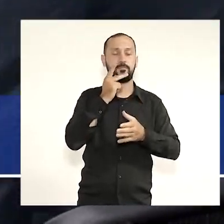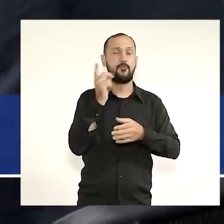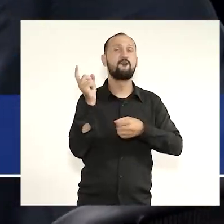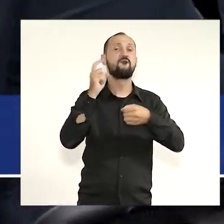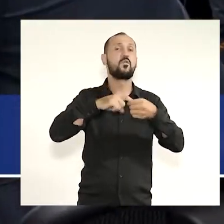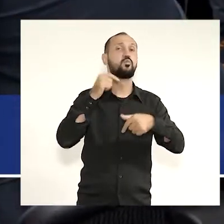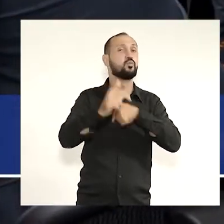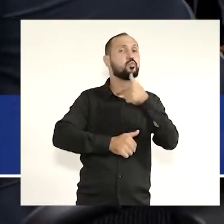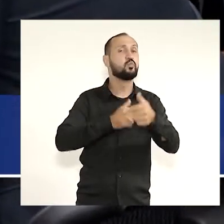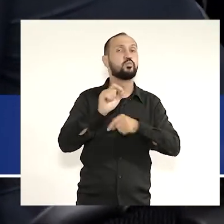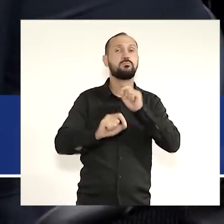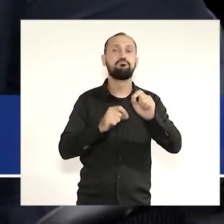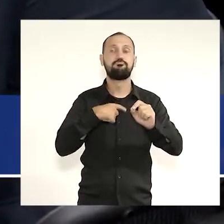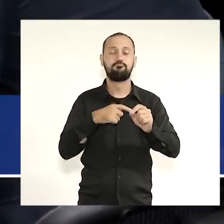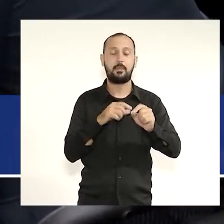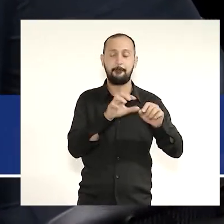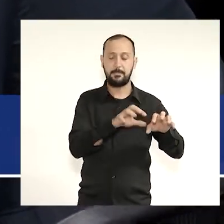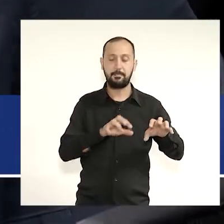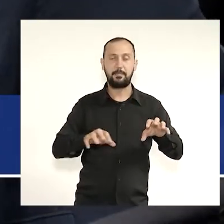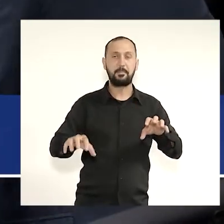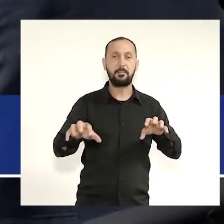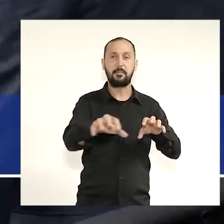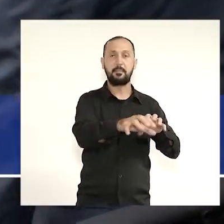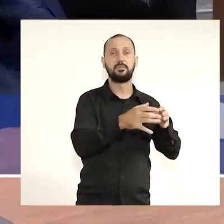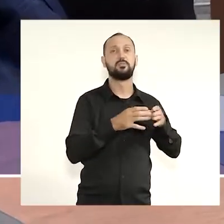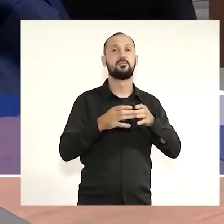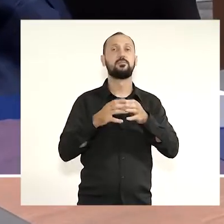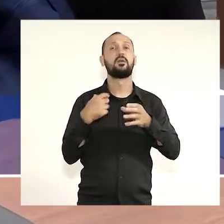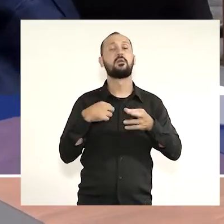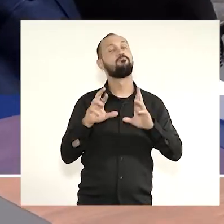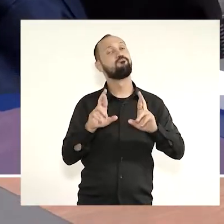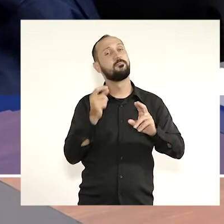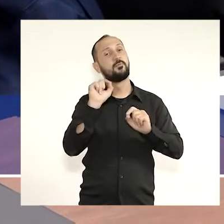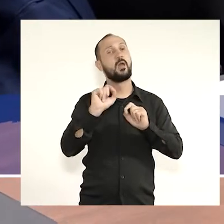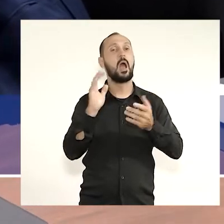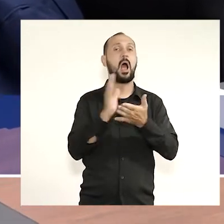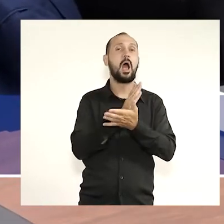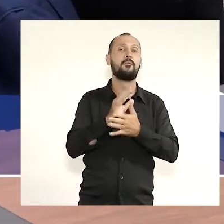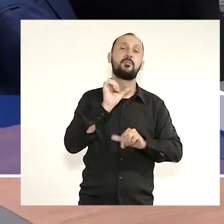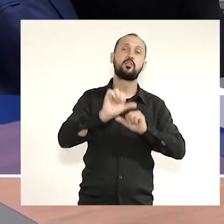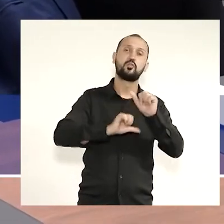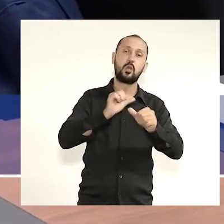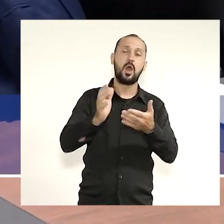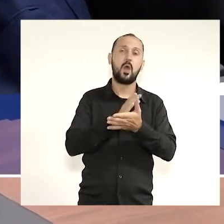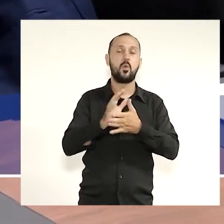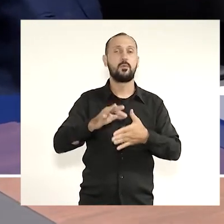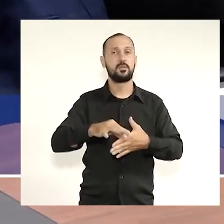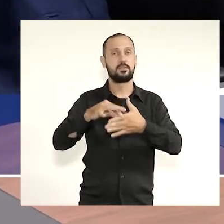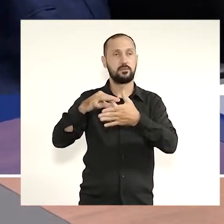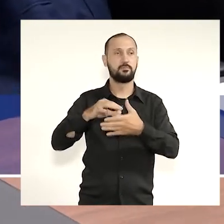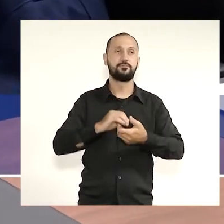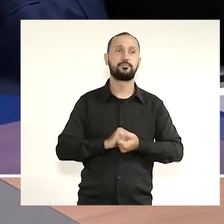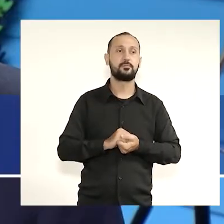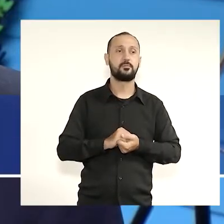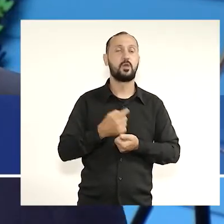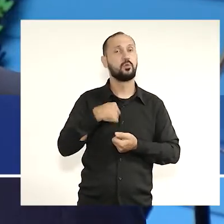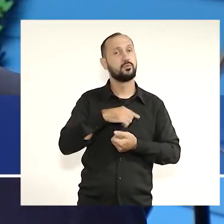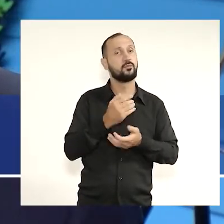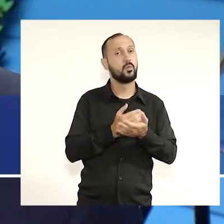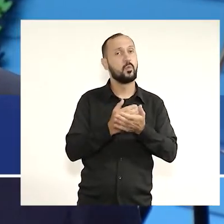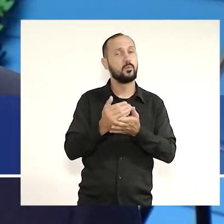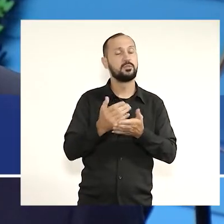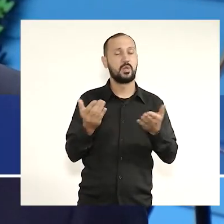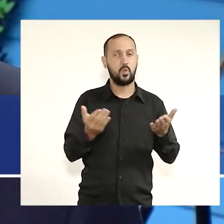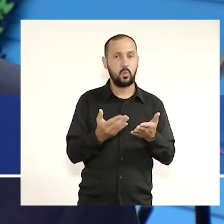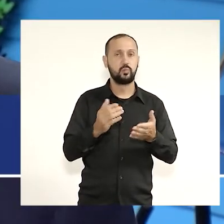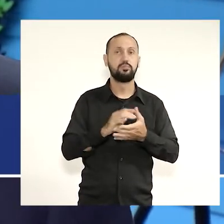Na retomada das atividades, os membros desses grupos prevêem possíveis mudanças nas lideranças destes. Nós vamos,